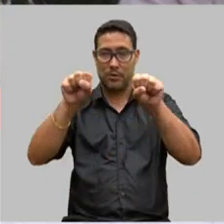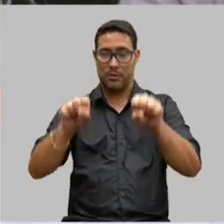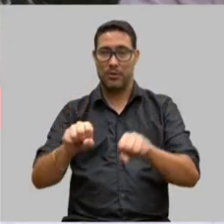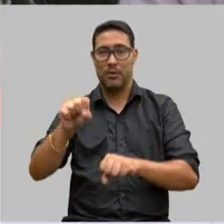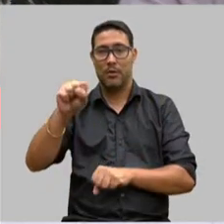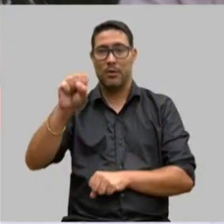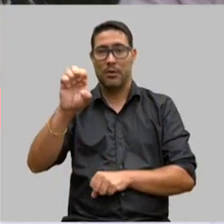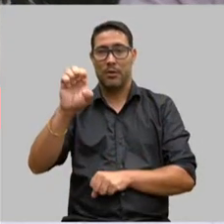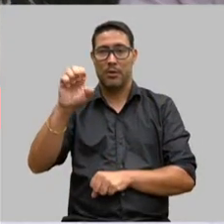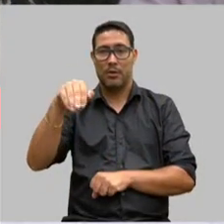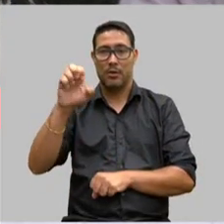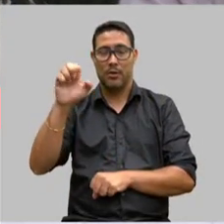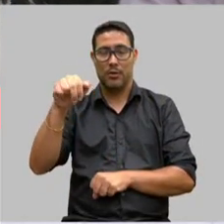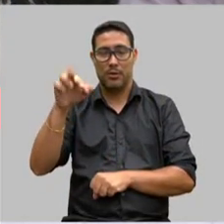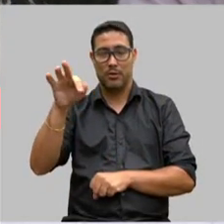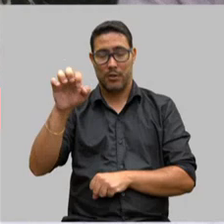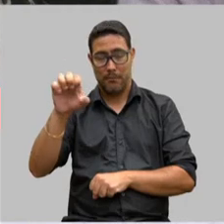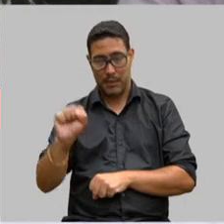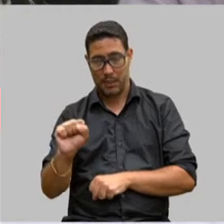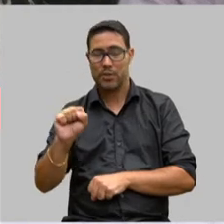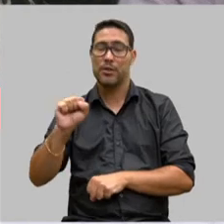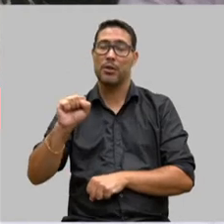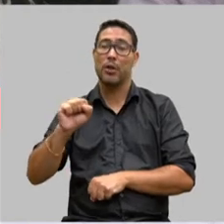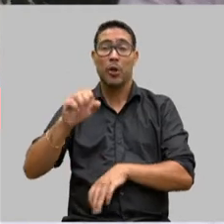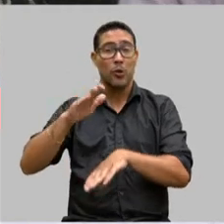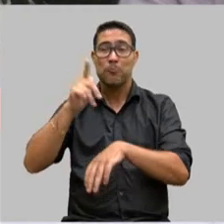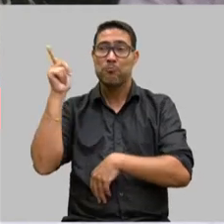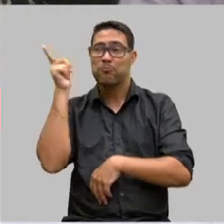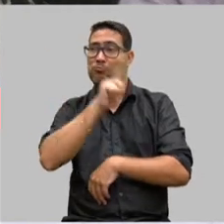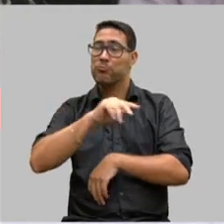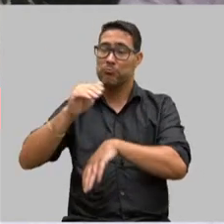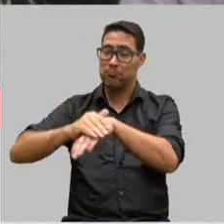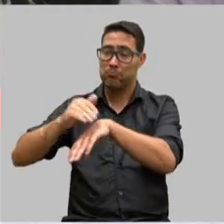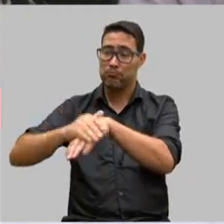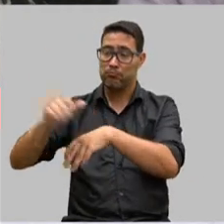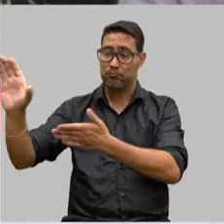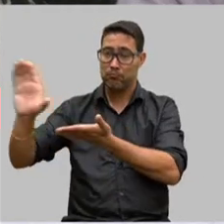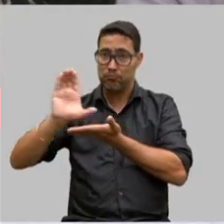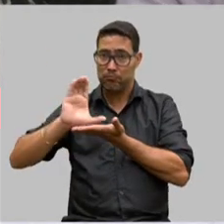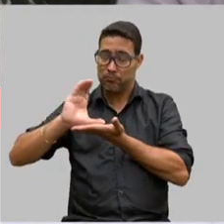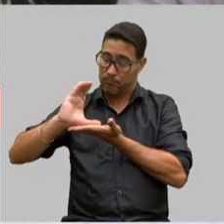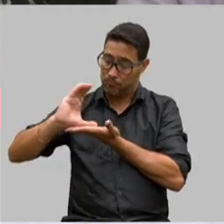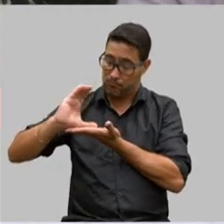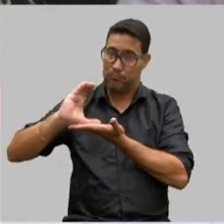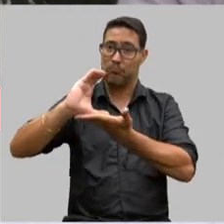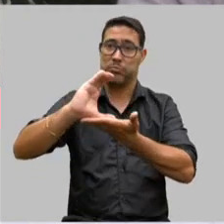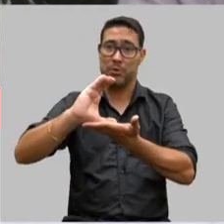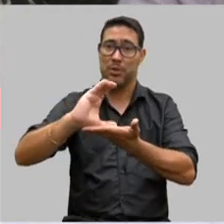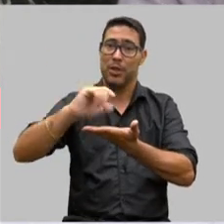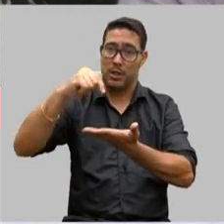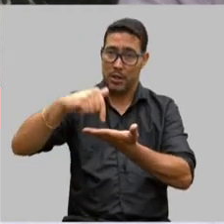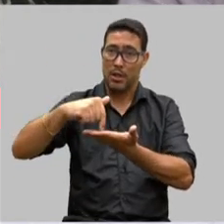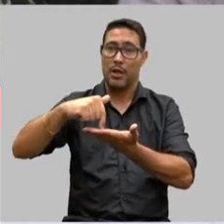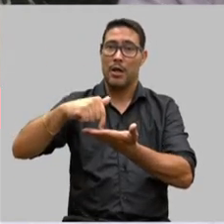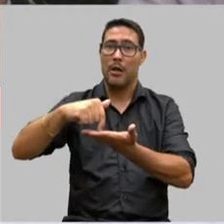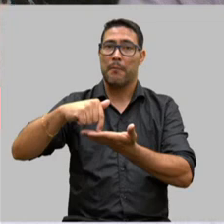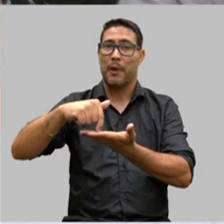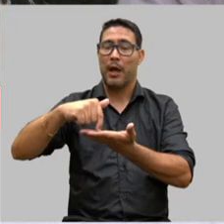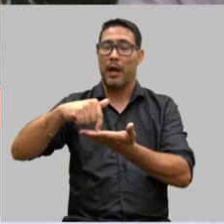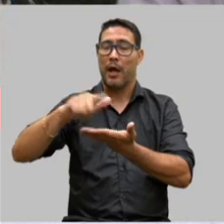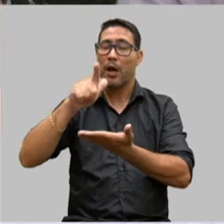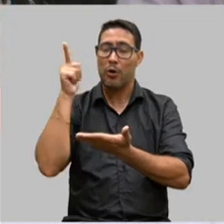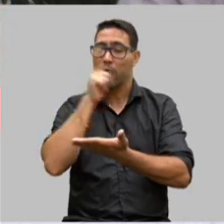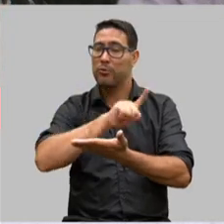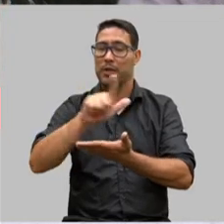apoio, a FADENOR, conseguiu recursos para colocar em funcionamento o barco Opará. É um barco que estava há alguns anos